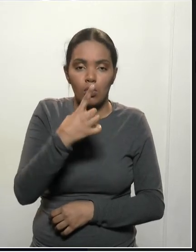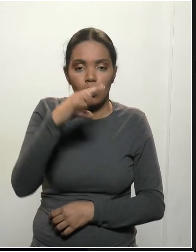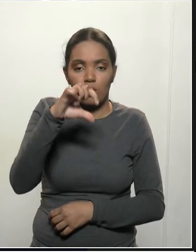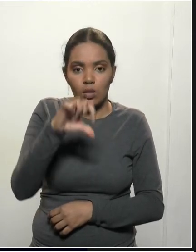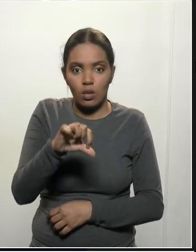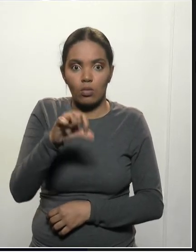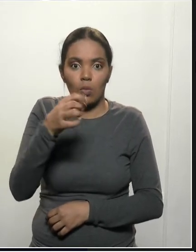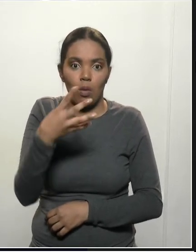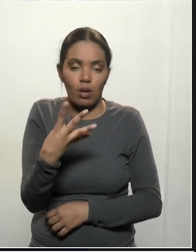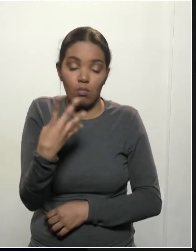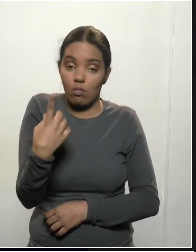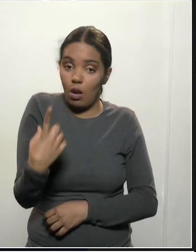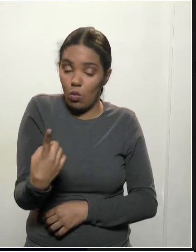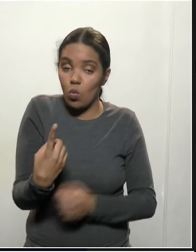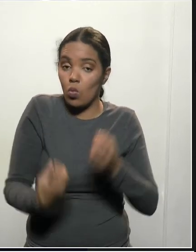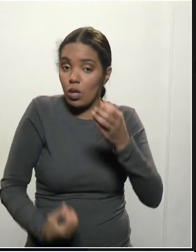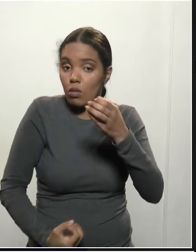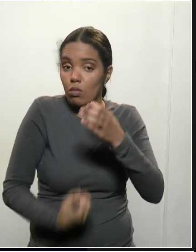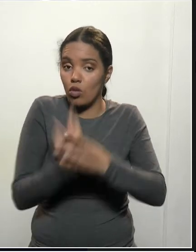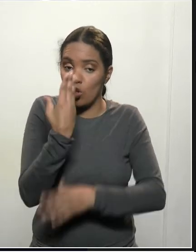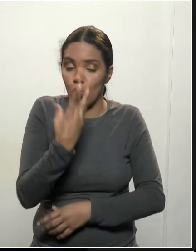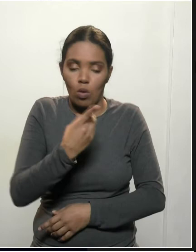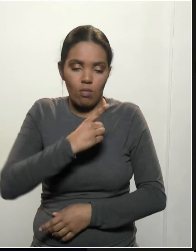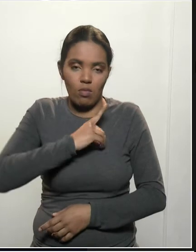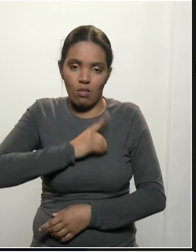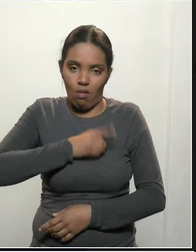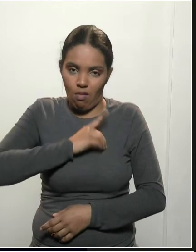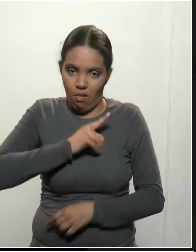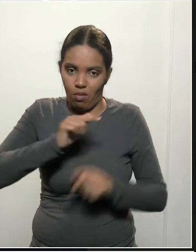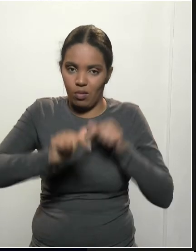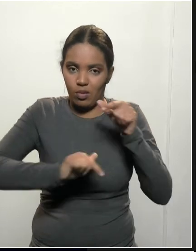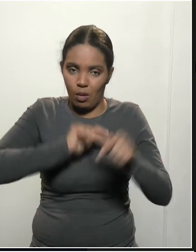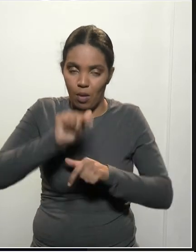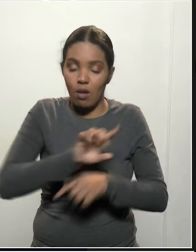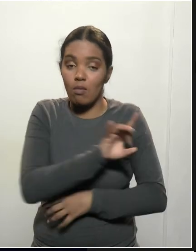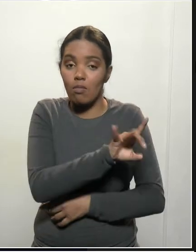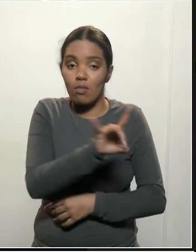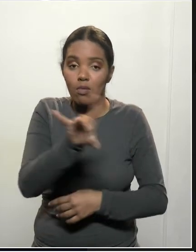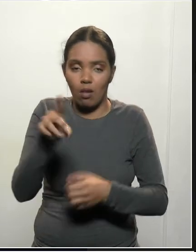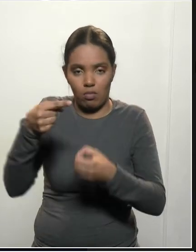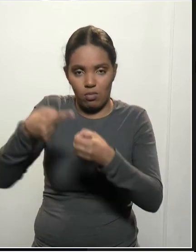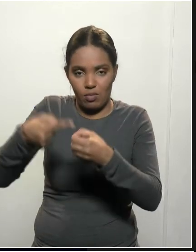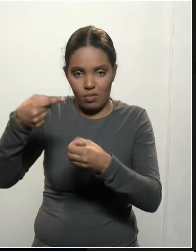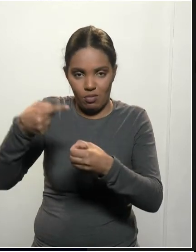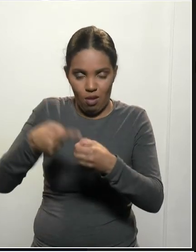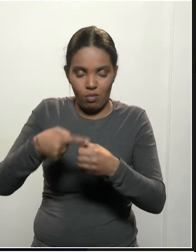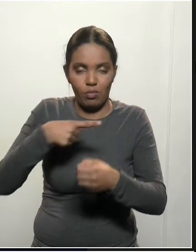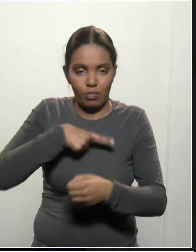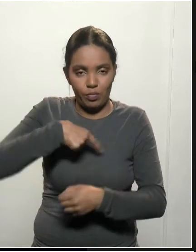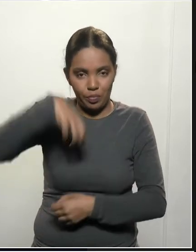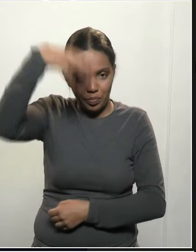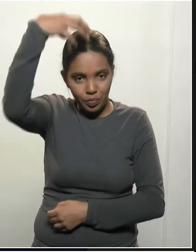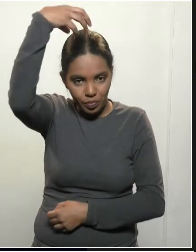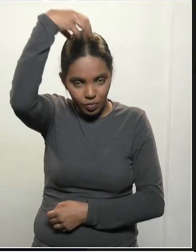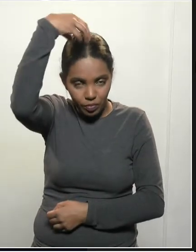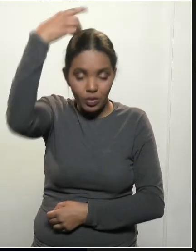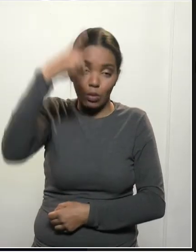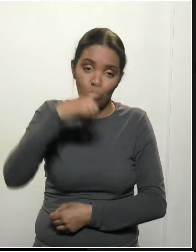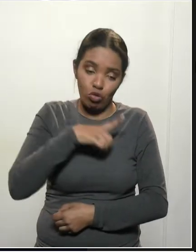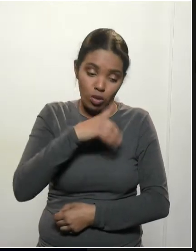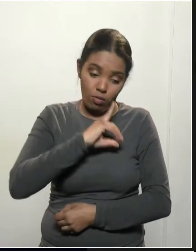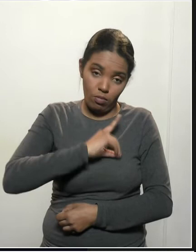polícia para o município da corte e para cada uma das províncias do Império, criando os cargos de delegado e